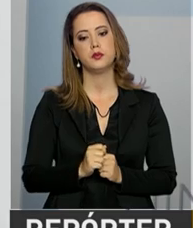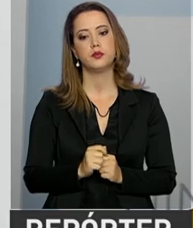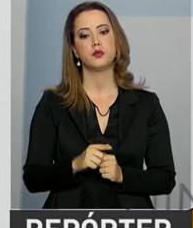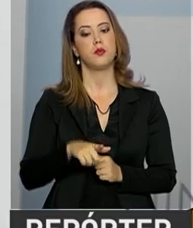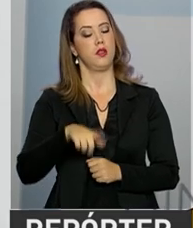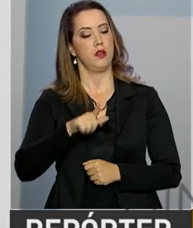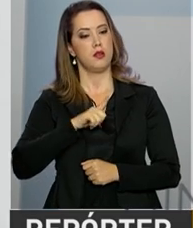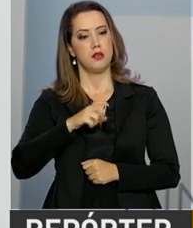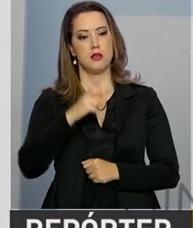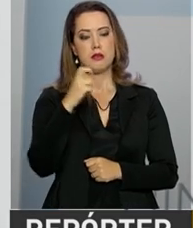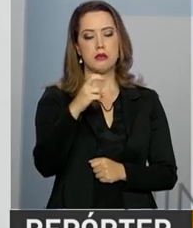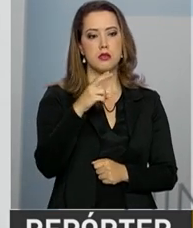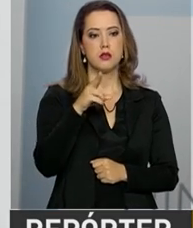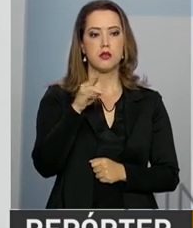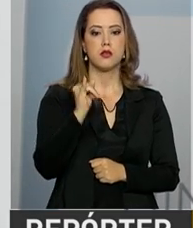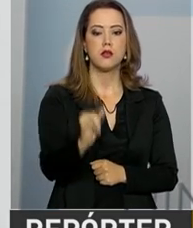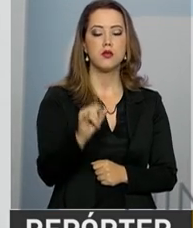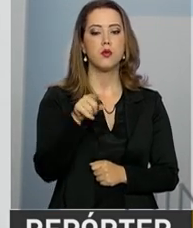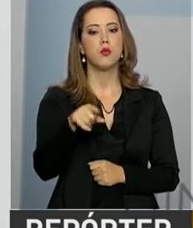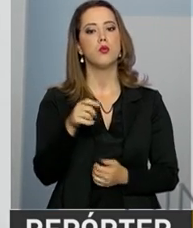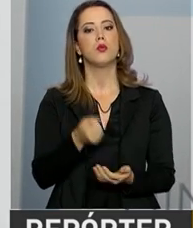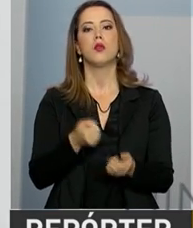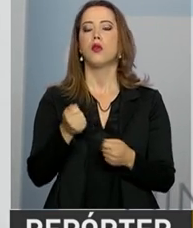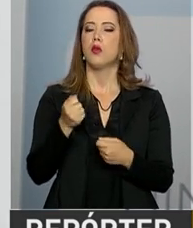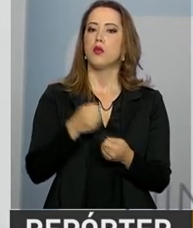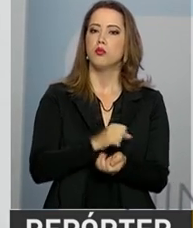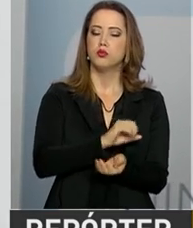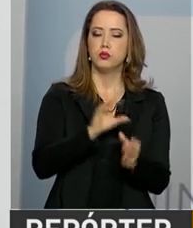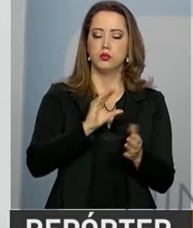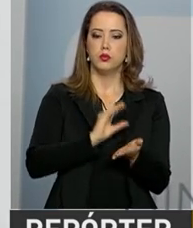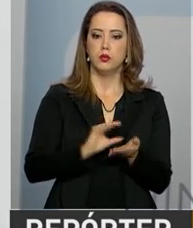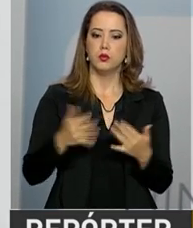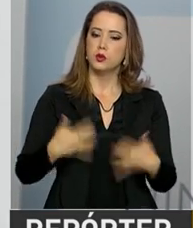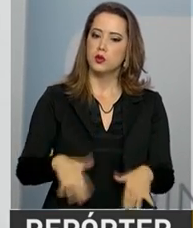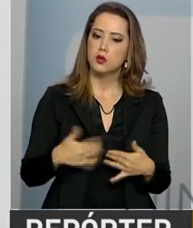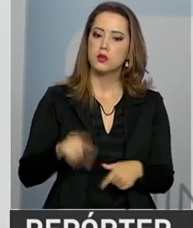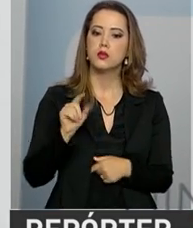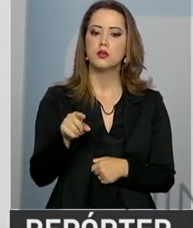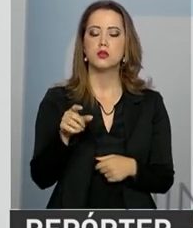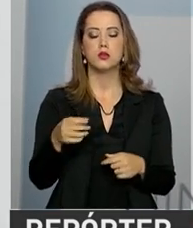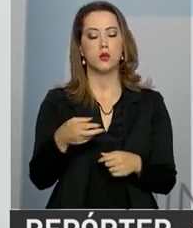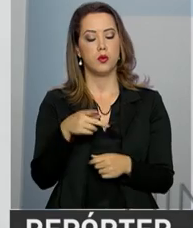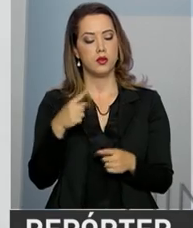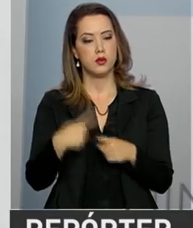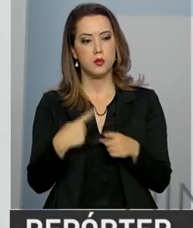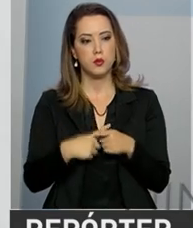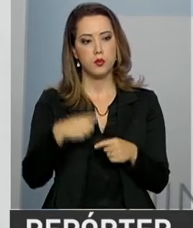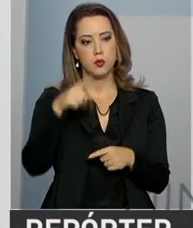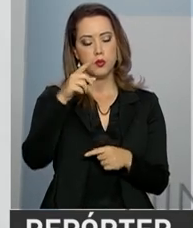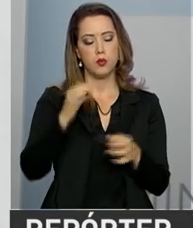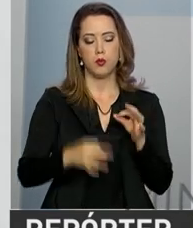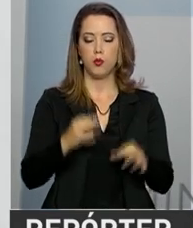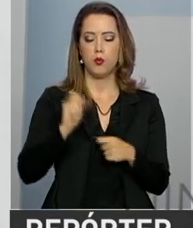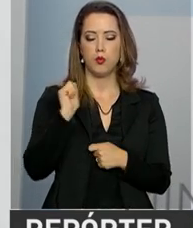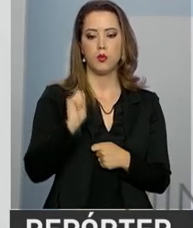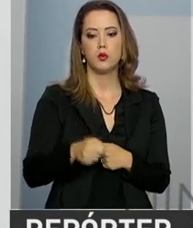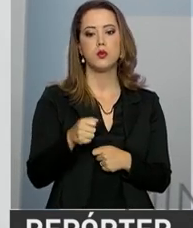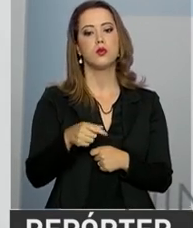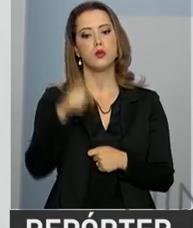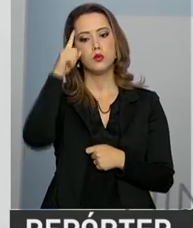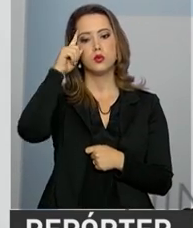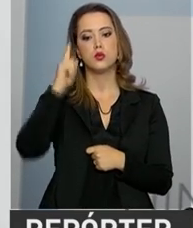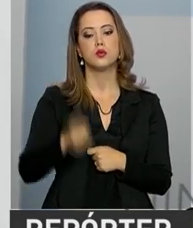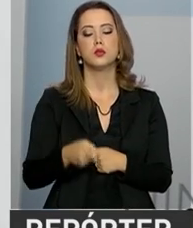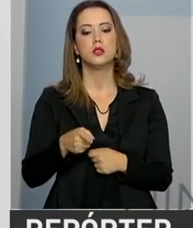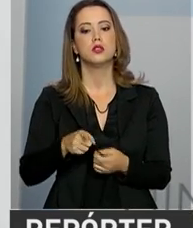R bilhões de reais são gastos em cumprimento de decisões judiciais na área da saúde portanto isso desequilibra